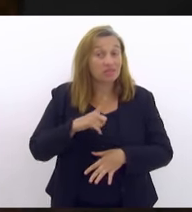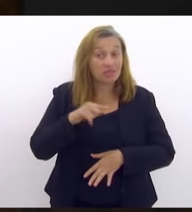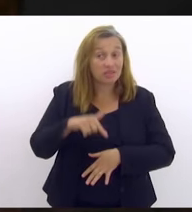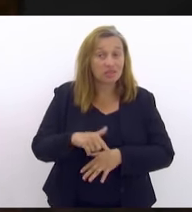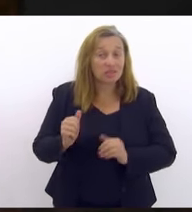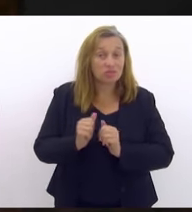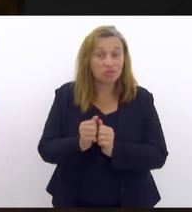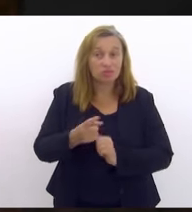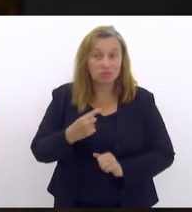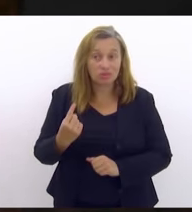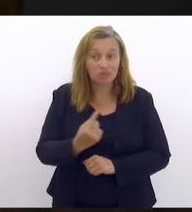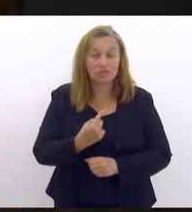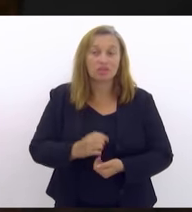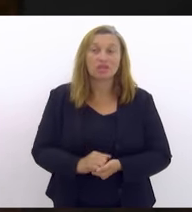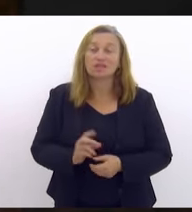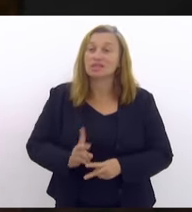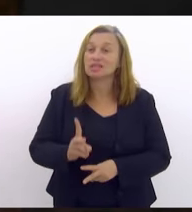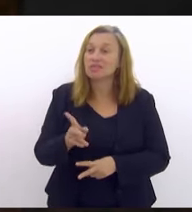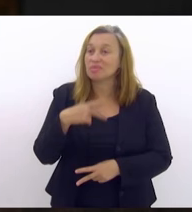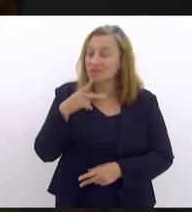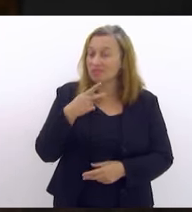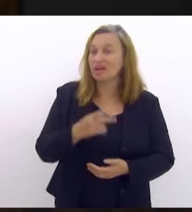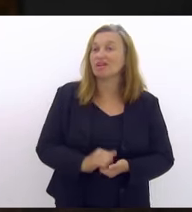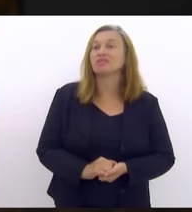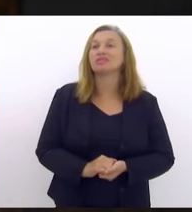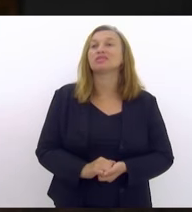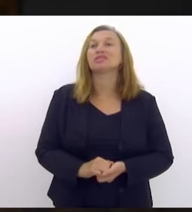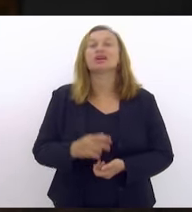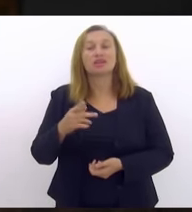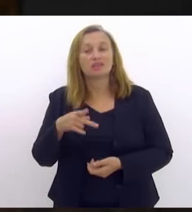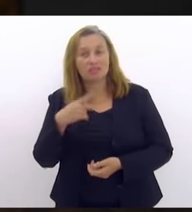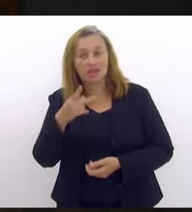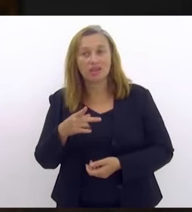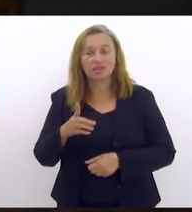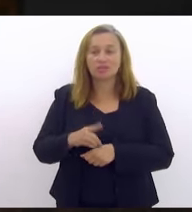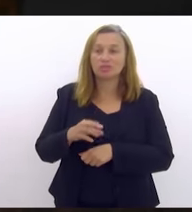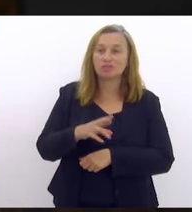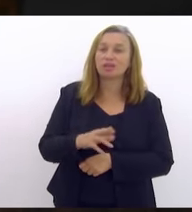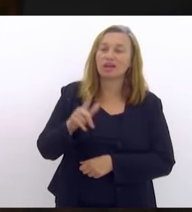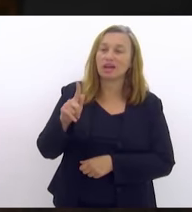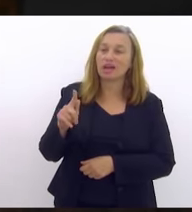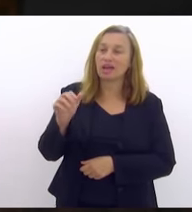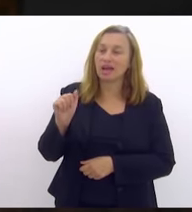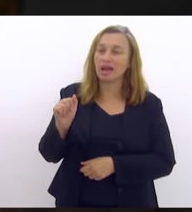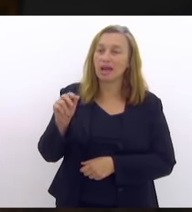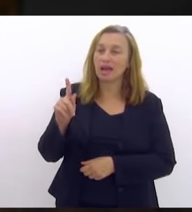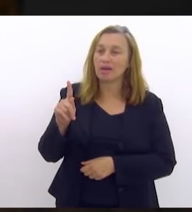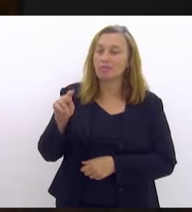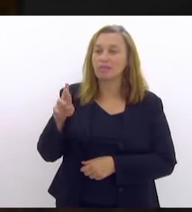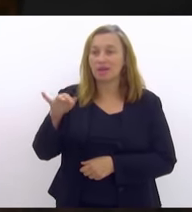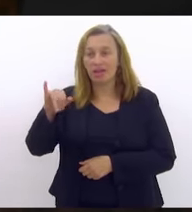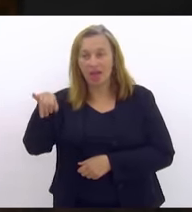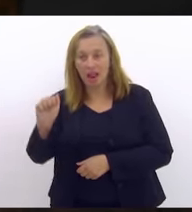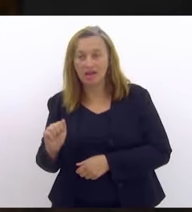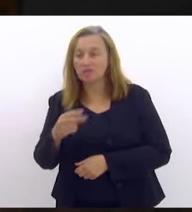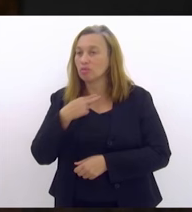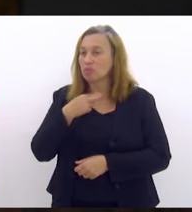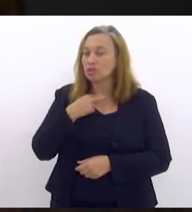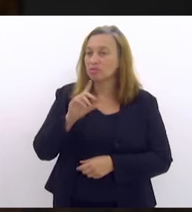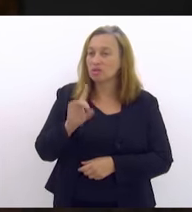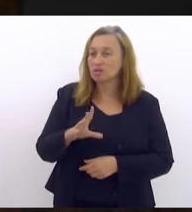aqui conosco. Eu sempre falo isso, já falei com a doutora Gabriela algumas vezes, nós não podemos só